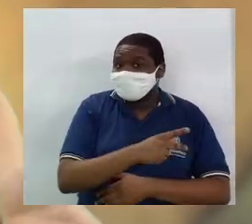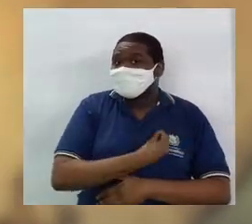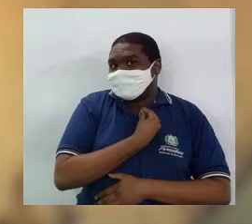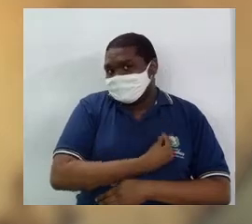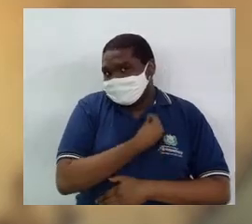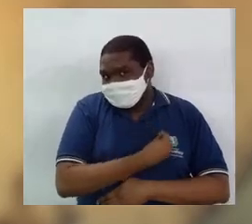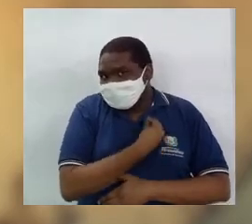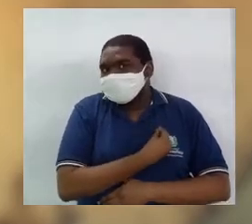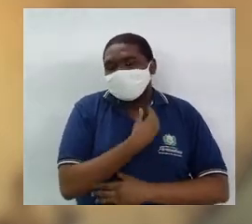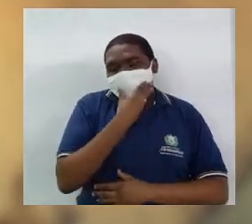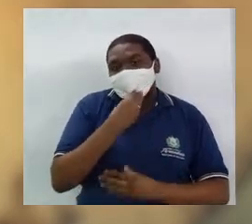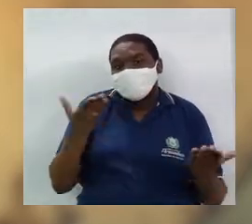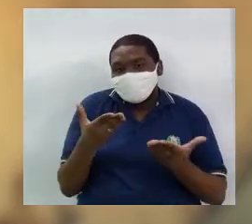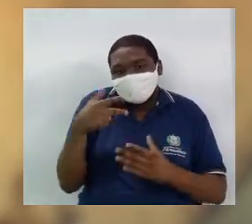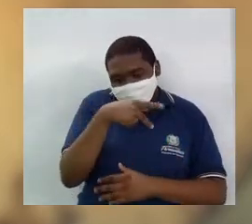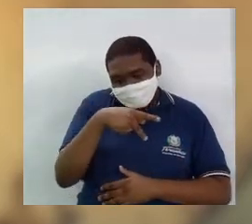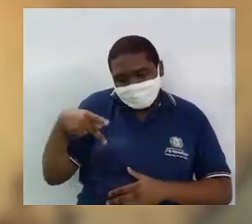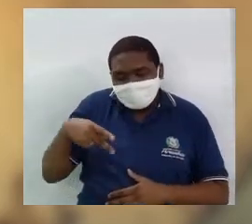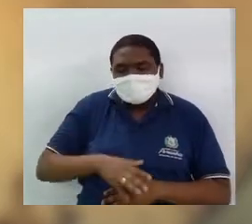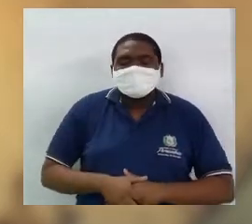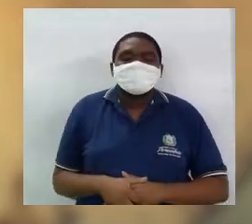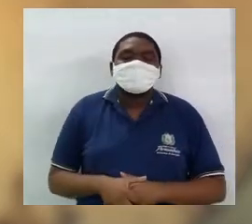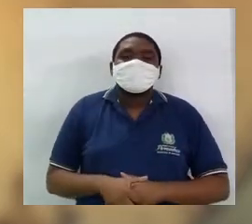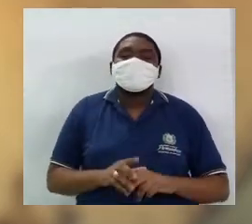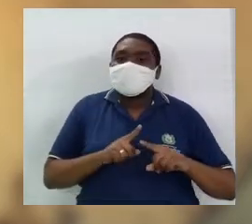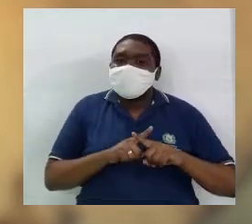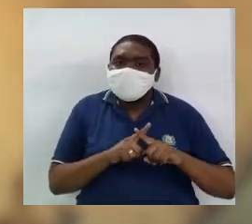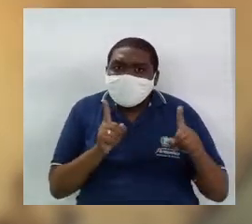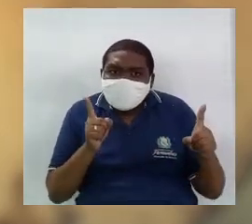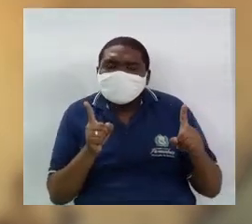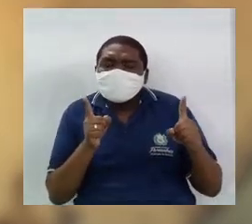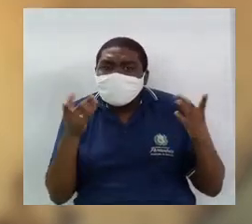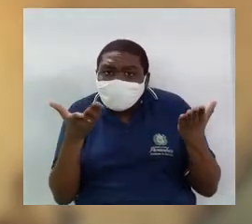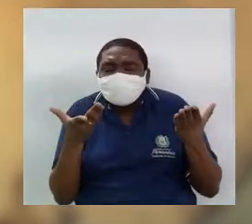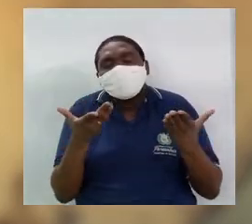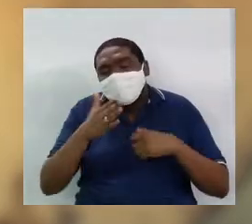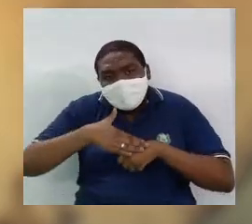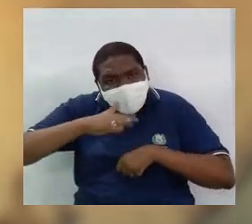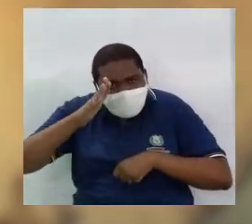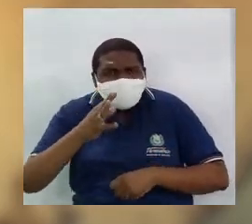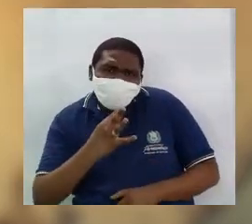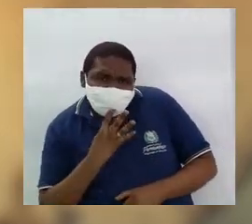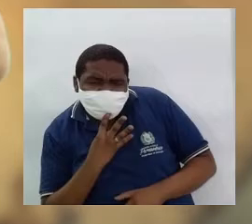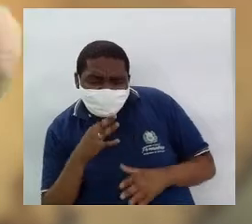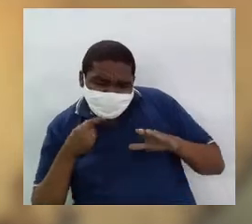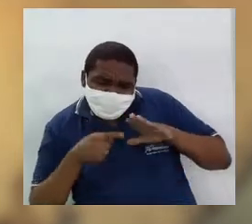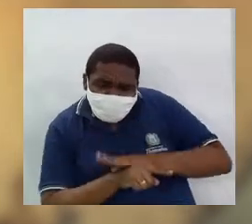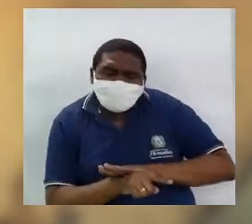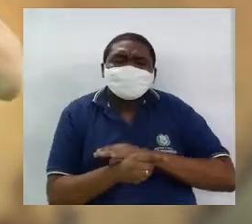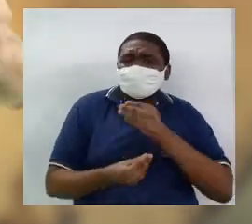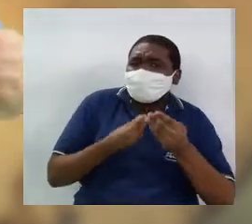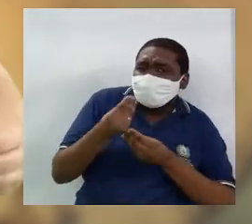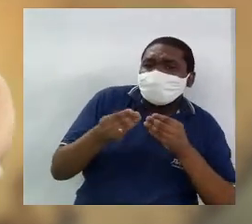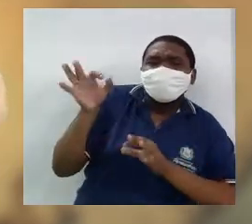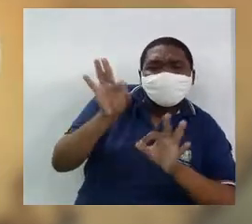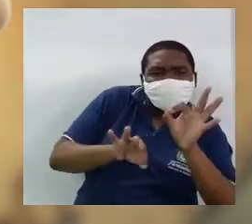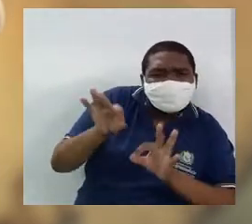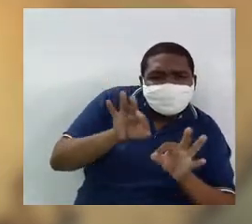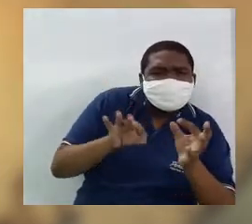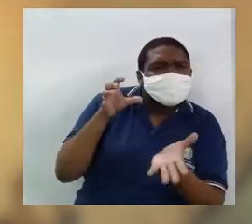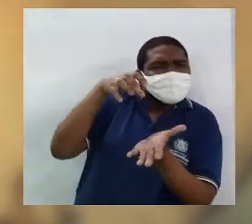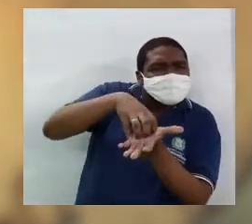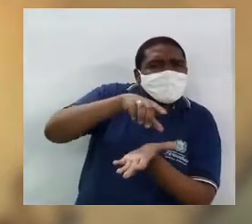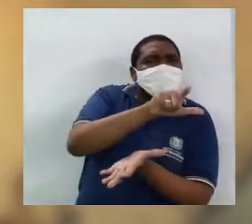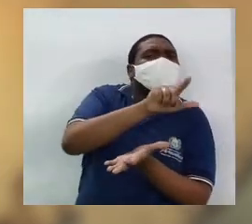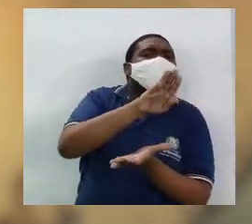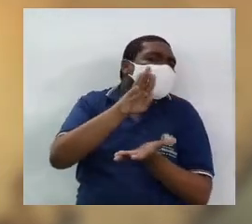do atual presidente. Mas vamos conhecer mais agora um pouco sobre a LBV, um pouco mais de sua organização, de